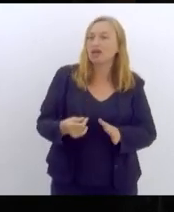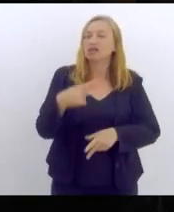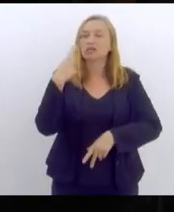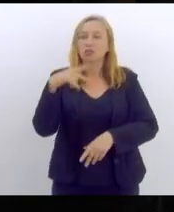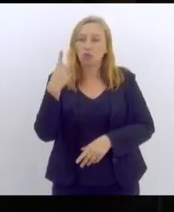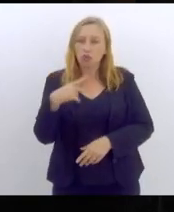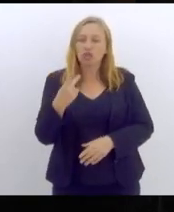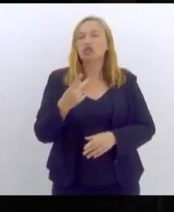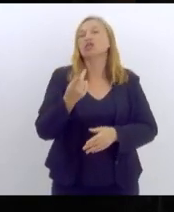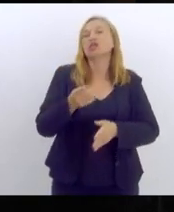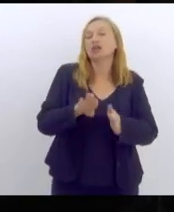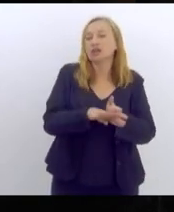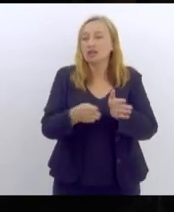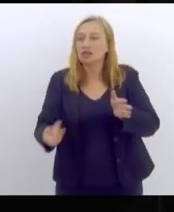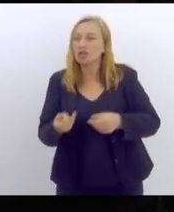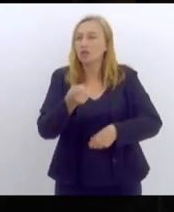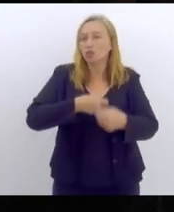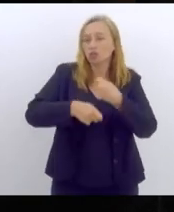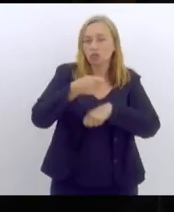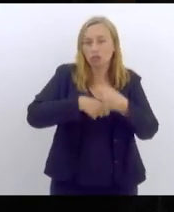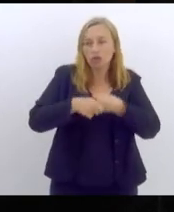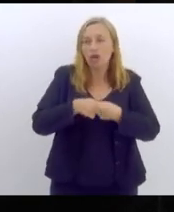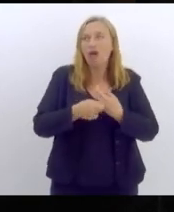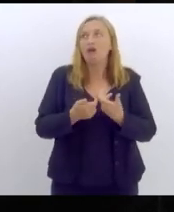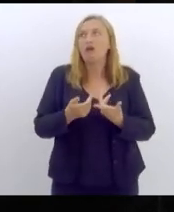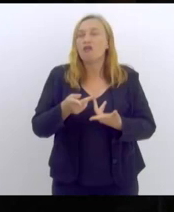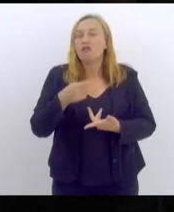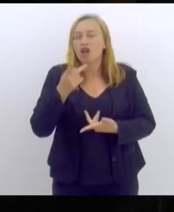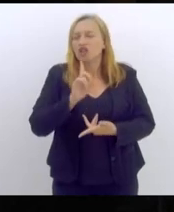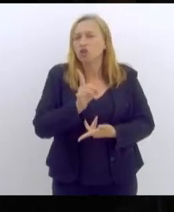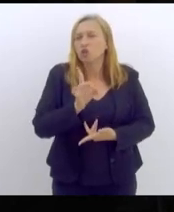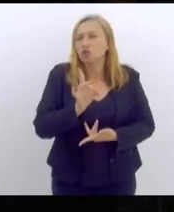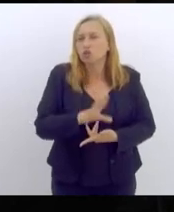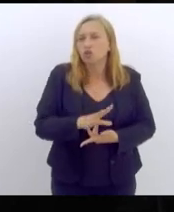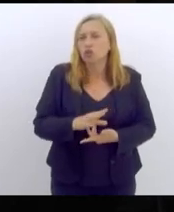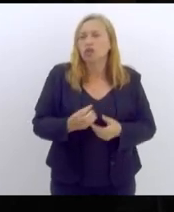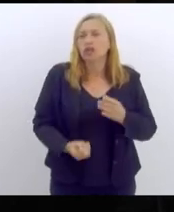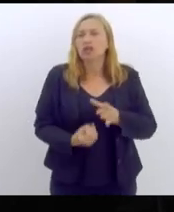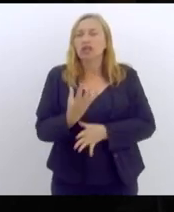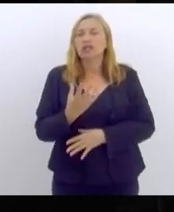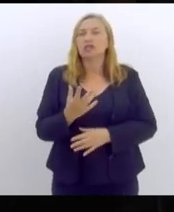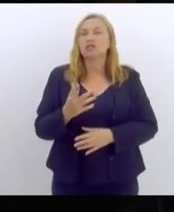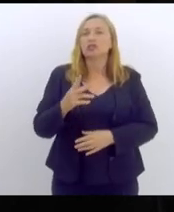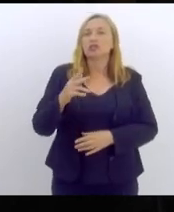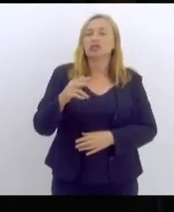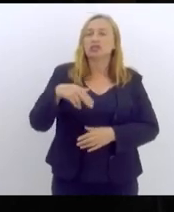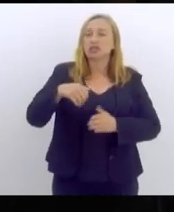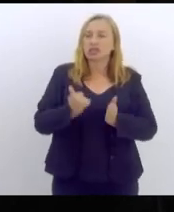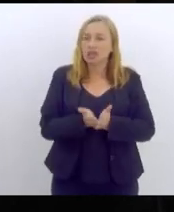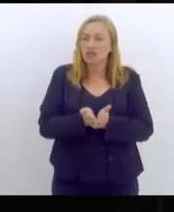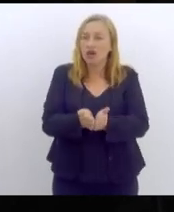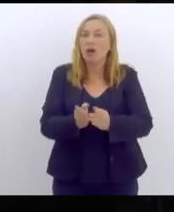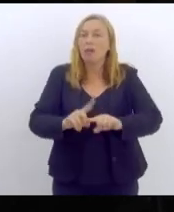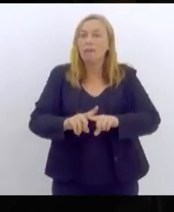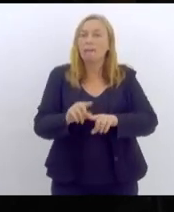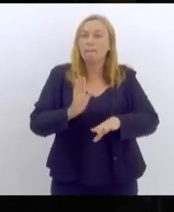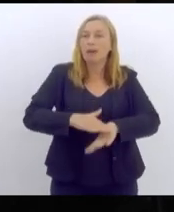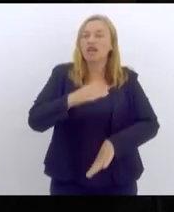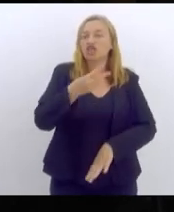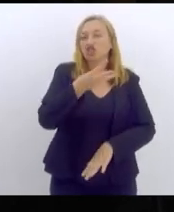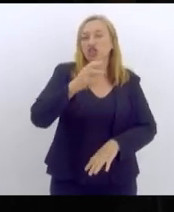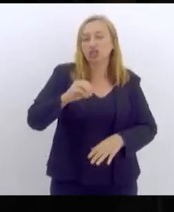da economia do mar, que fala não apenas da construção naval, mas mais de 30